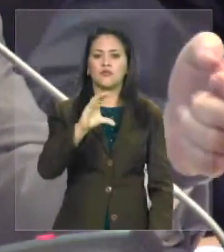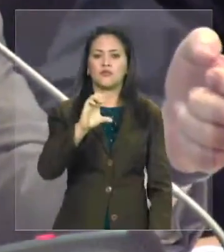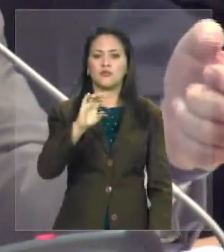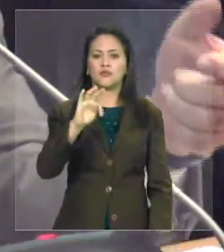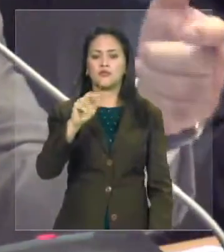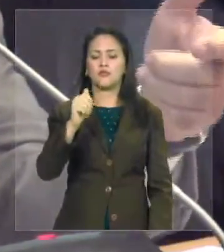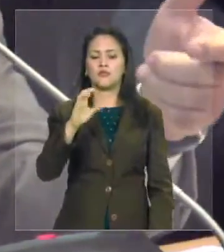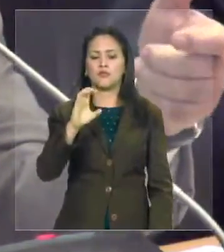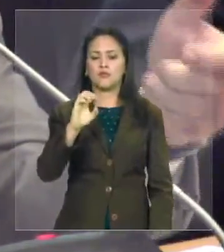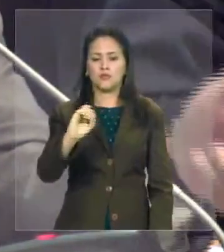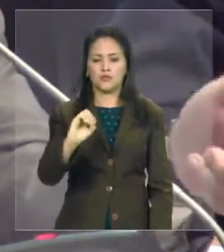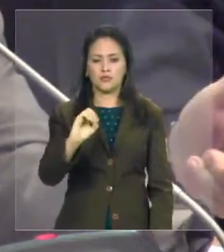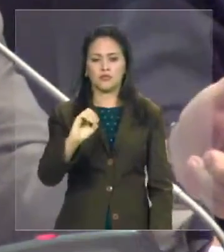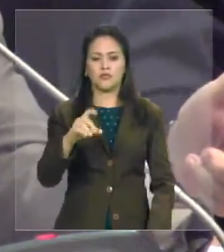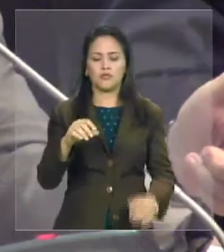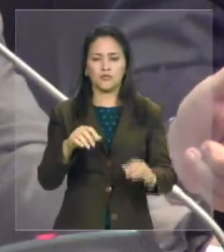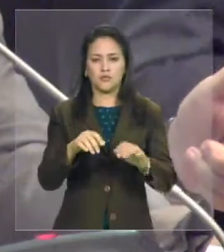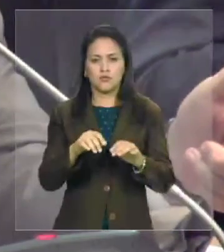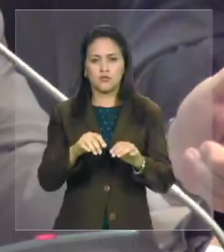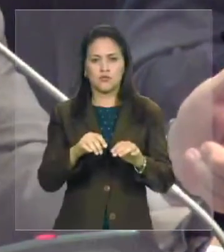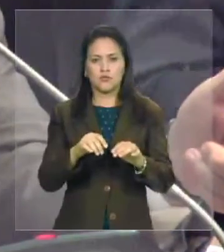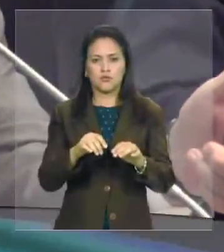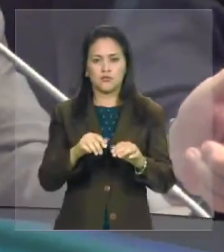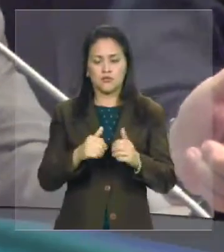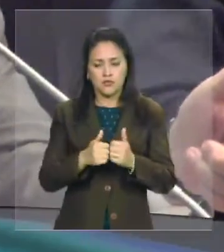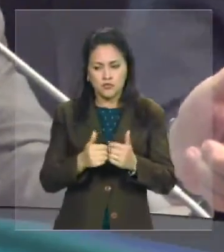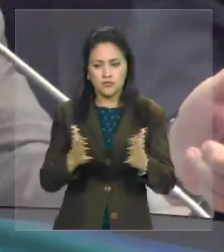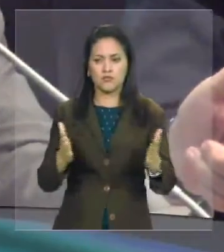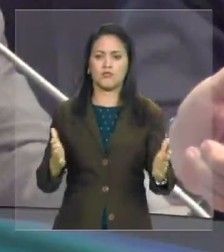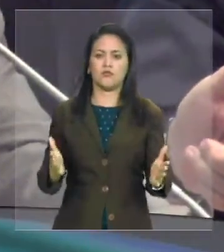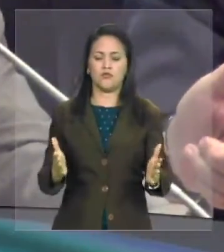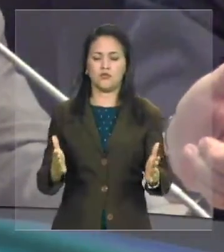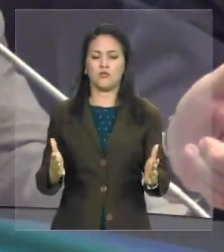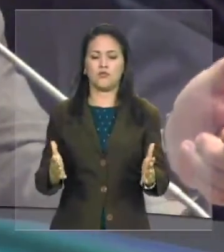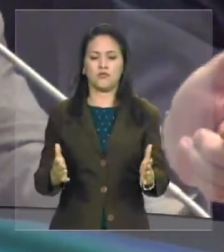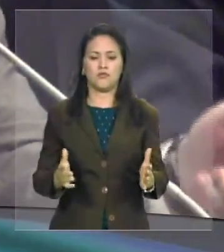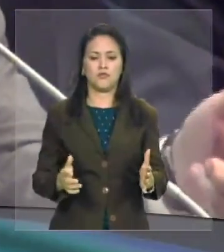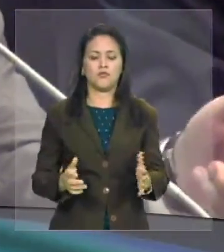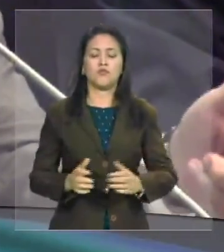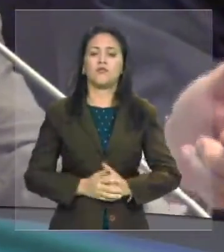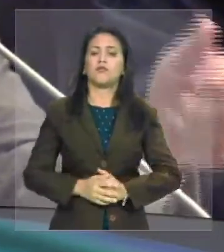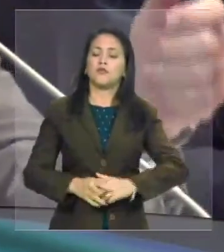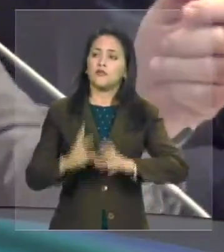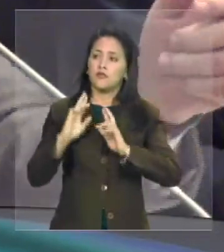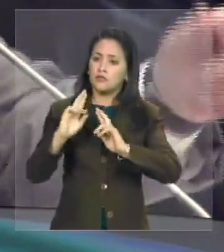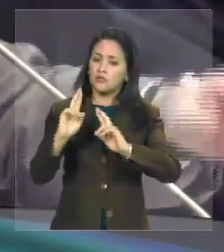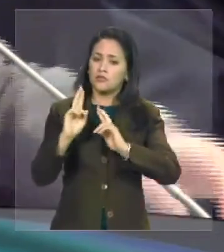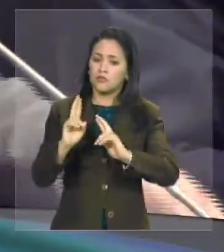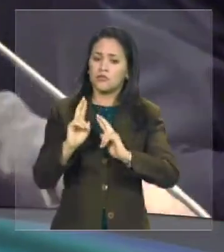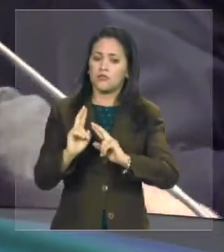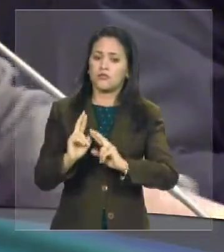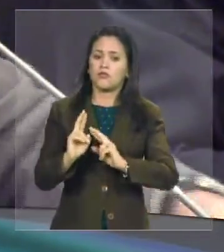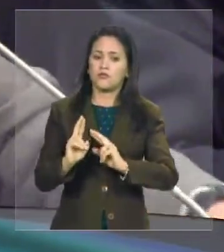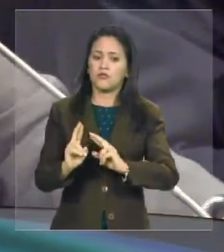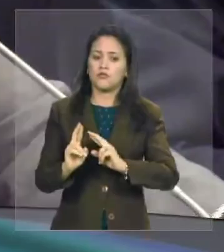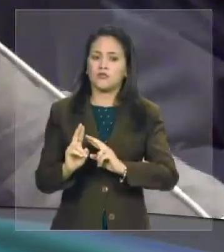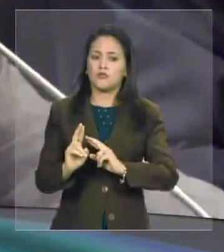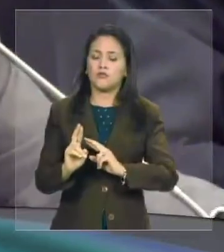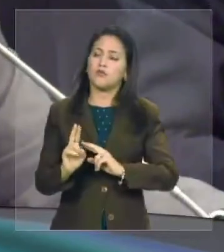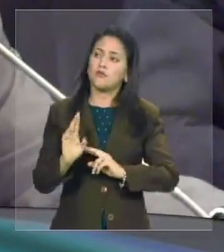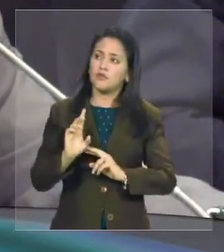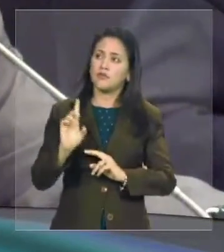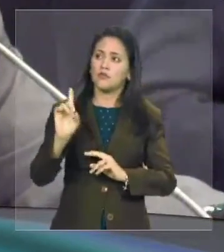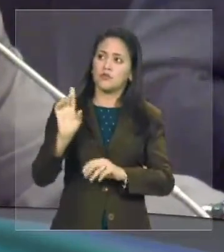Luís serão abertos. E esperamos em Deus e na